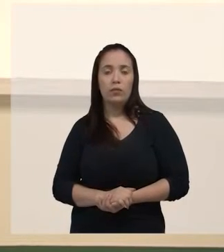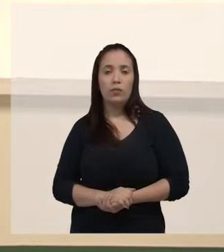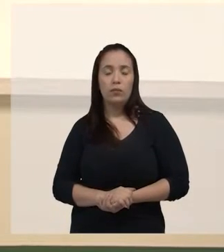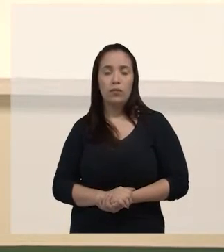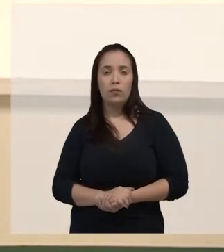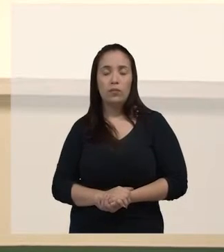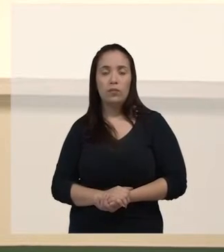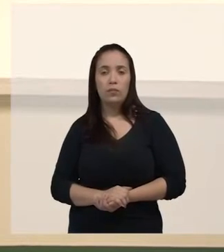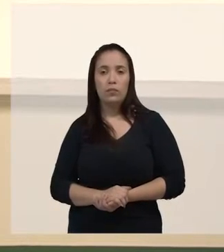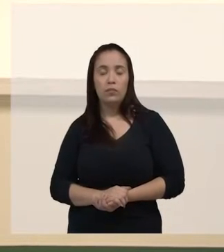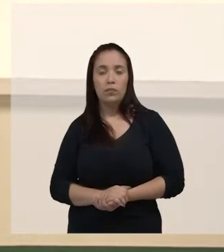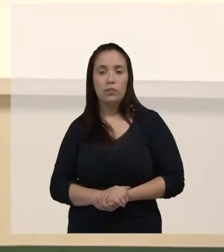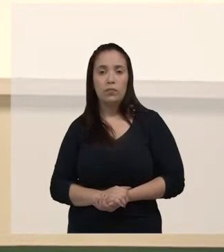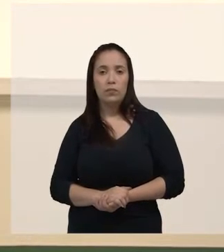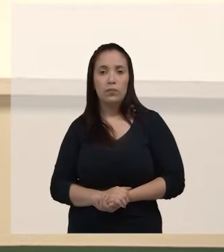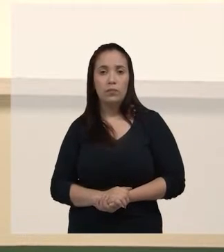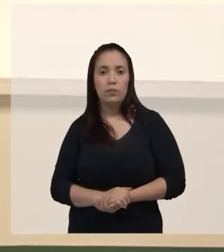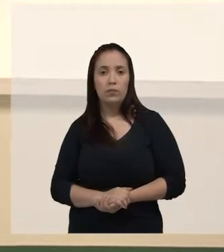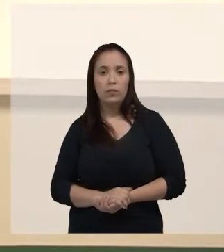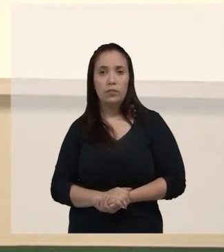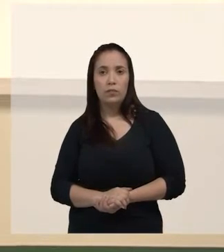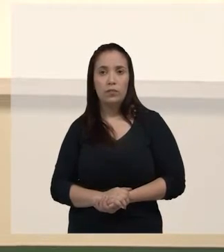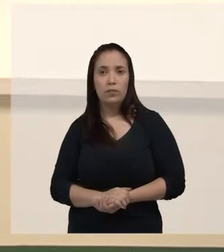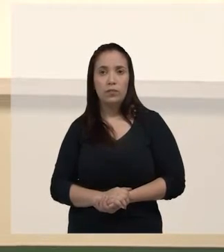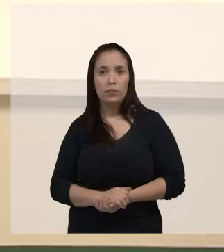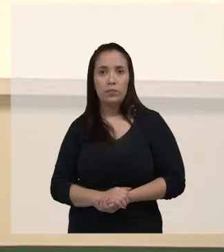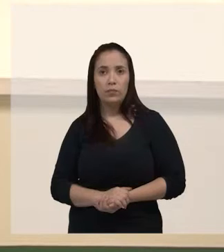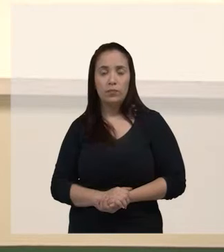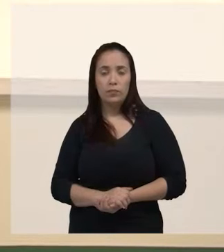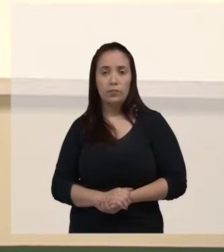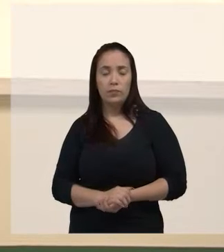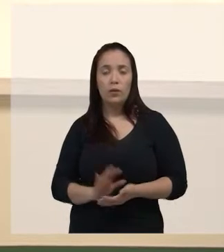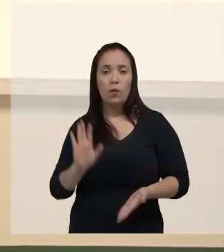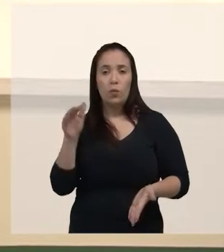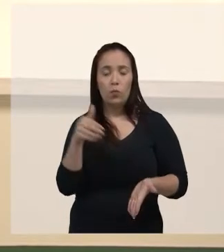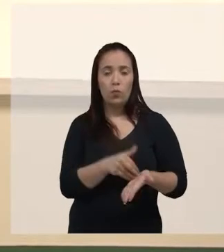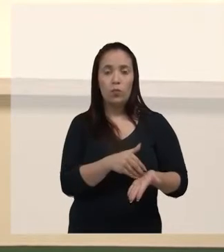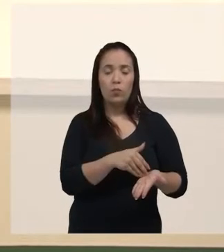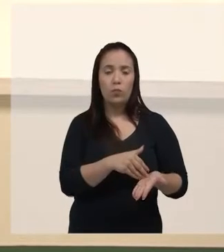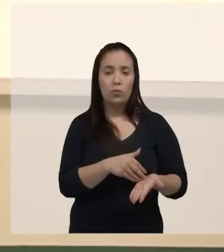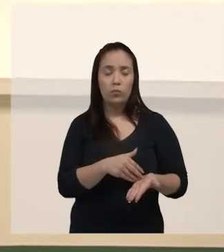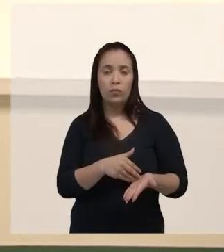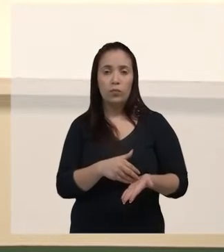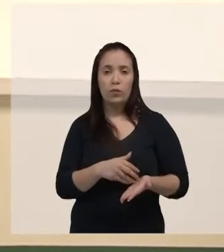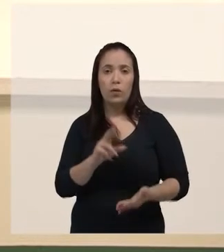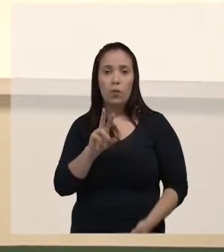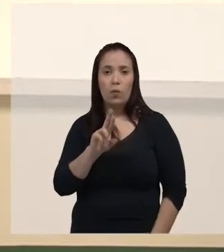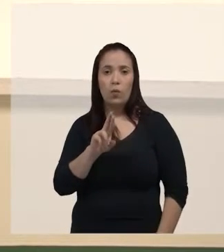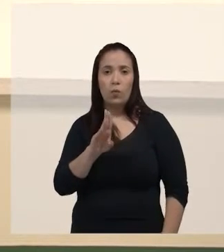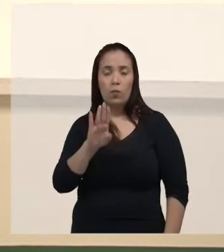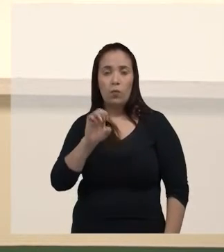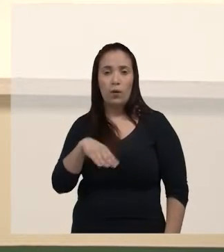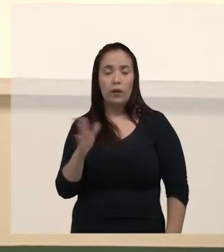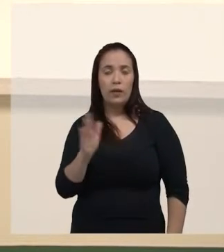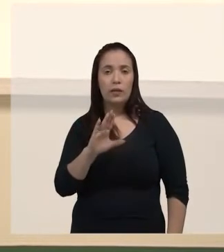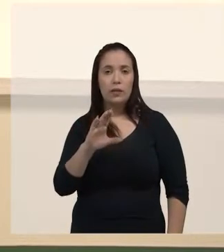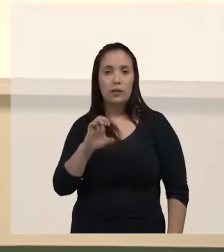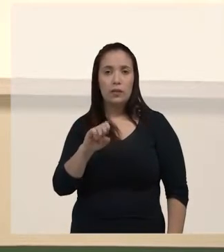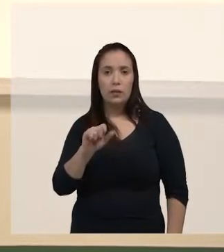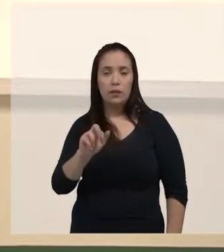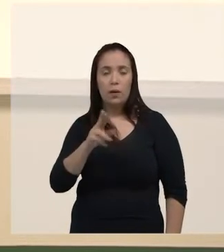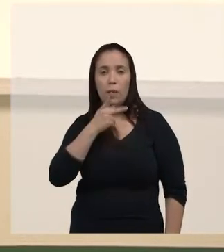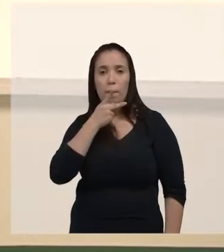Como gostam de chamar os membros desse partido. E último colocado, Rubem